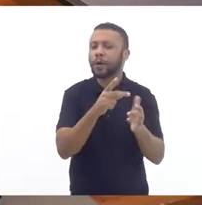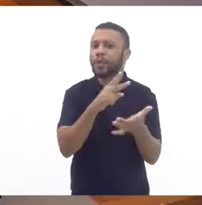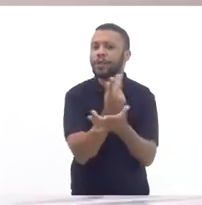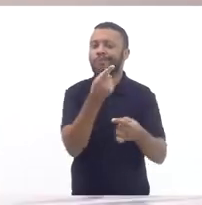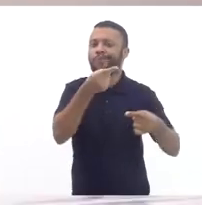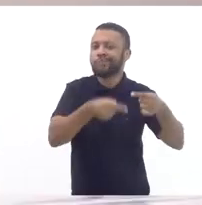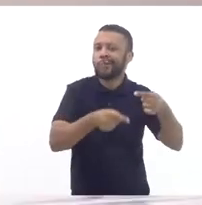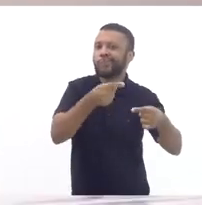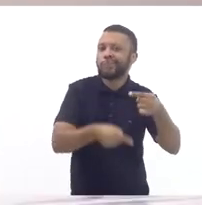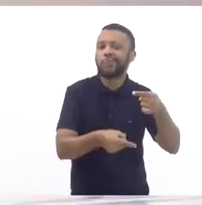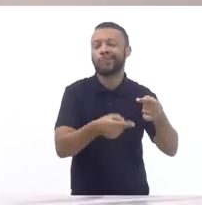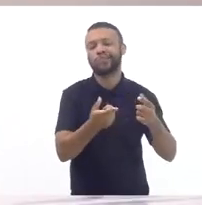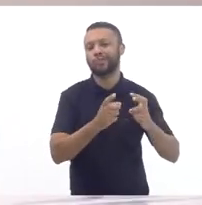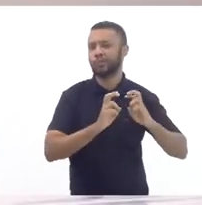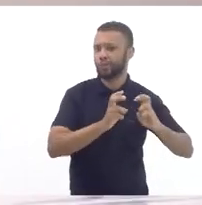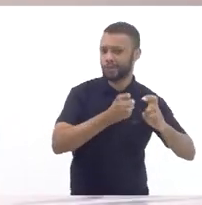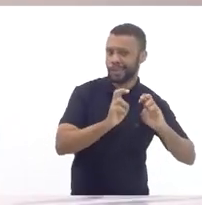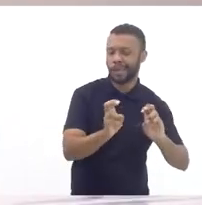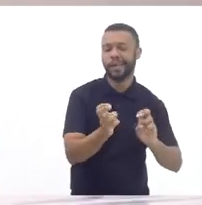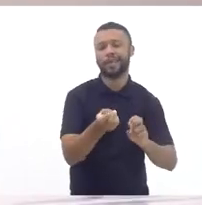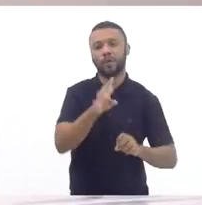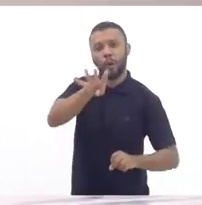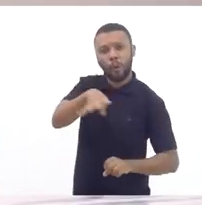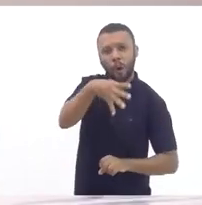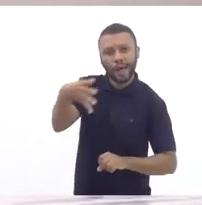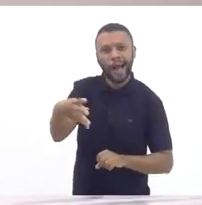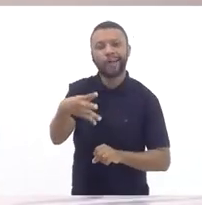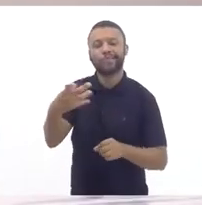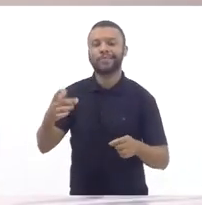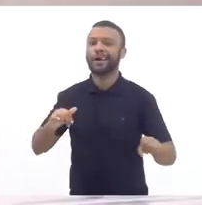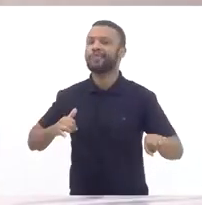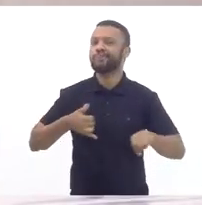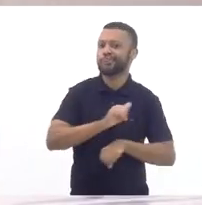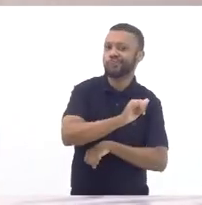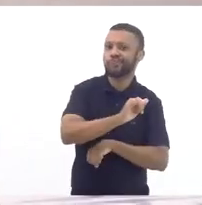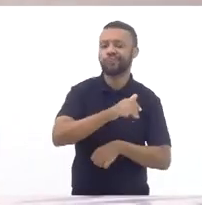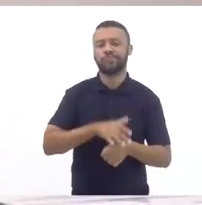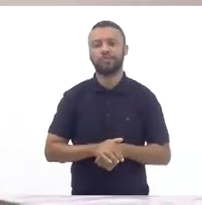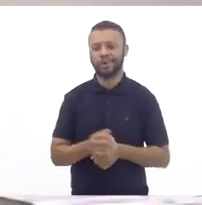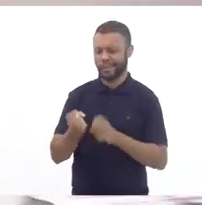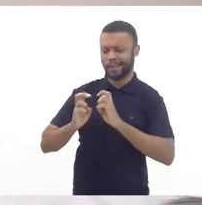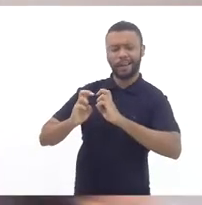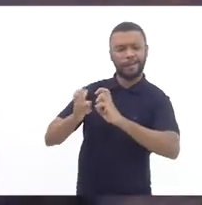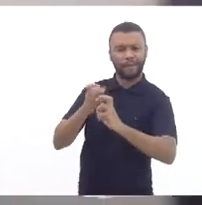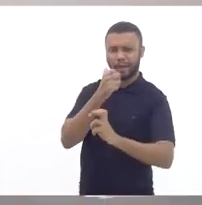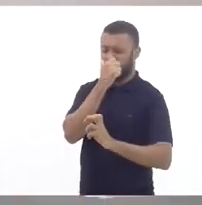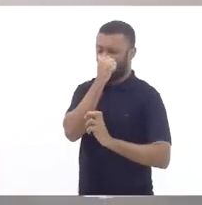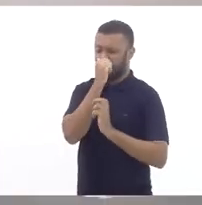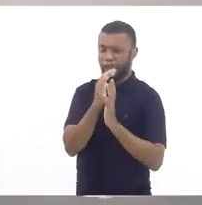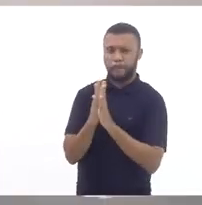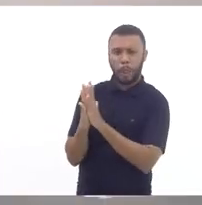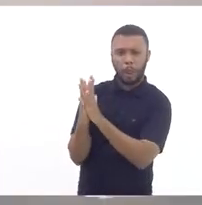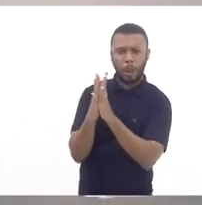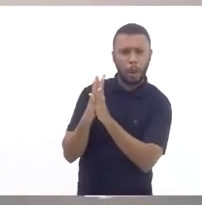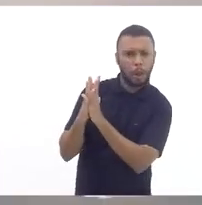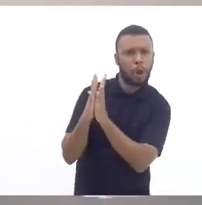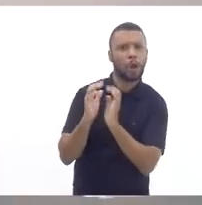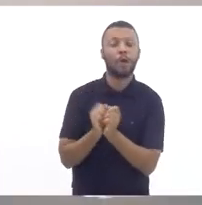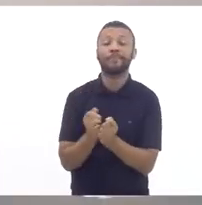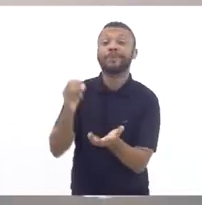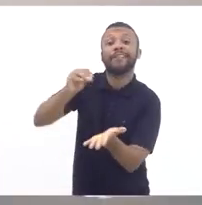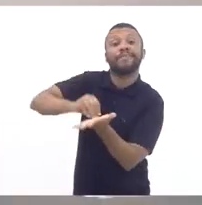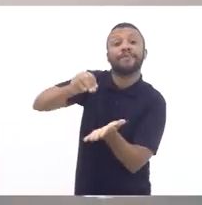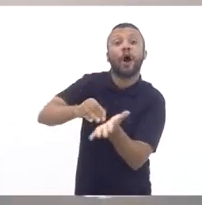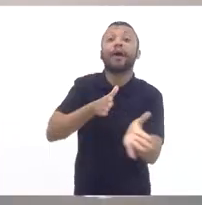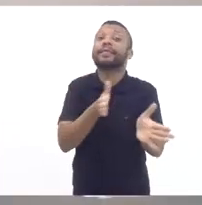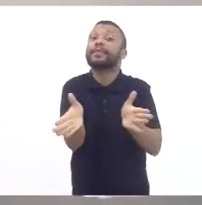entre os horários de chegadas e partidas, superlotação das composições durante as viagens, acessibilidade nas estações, construção